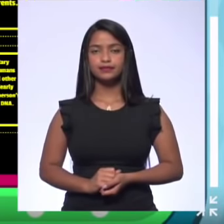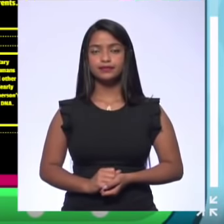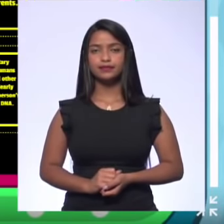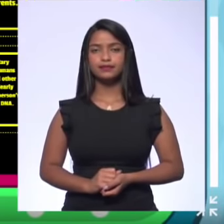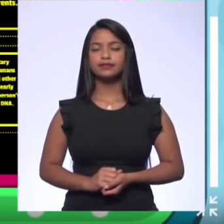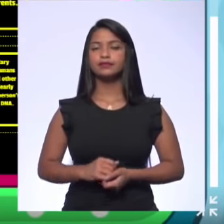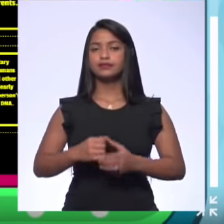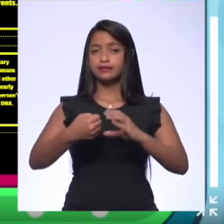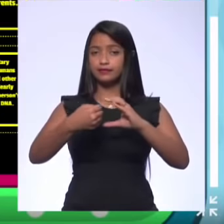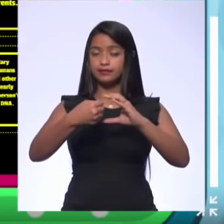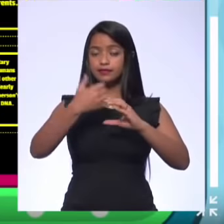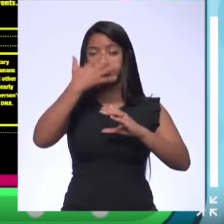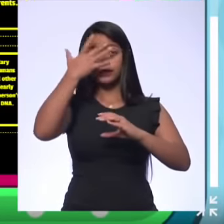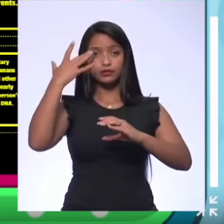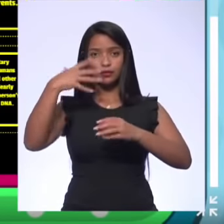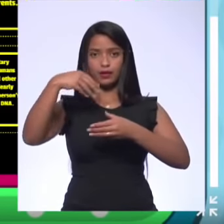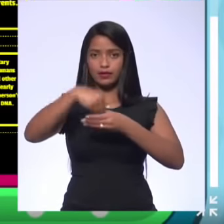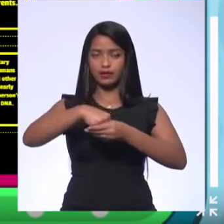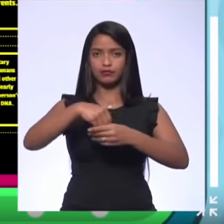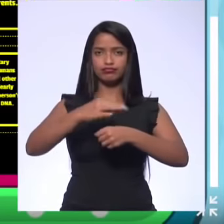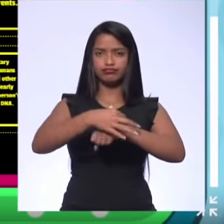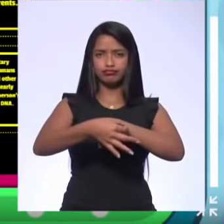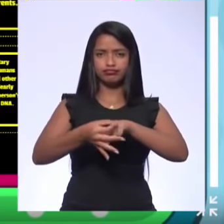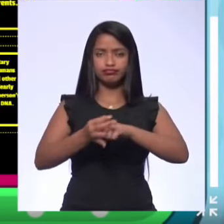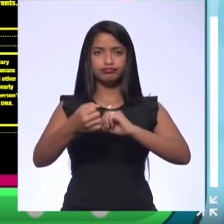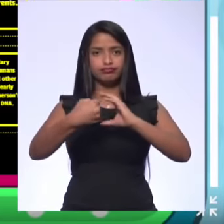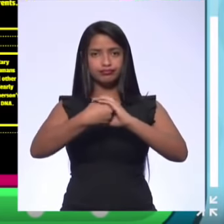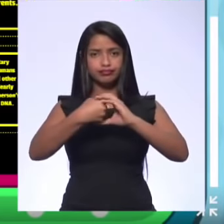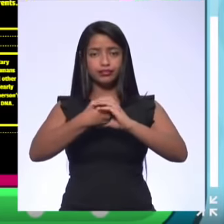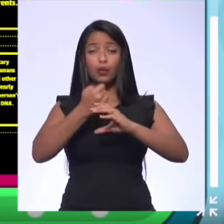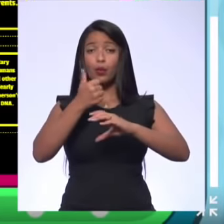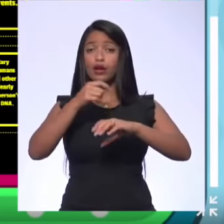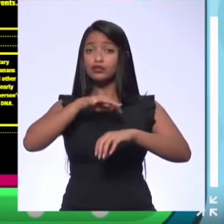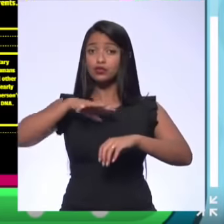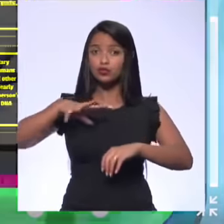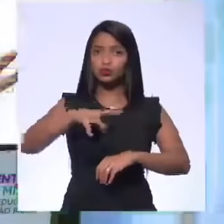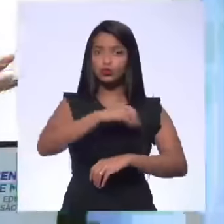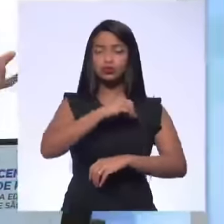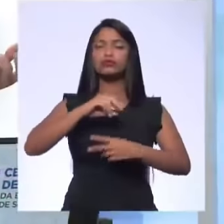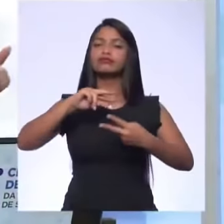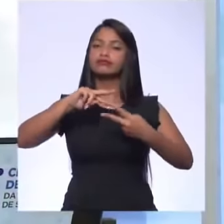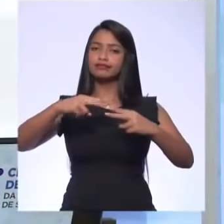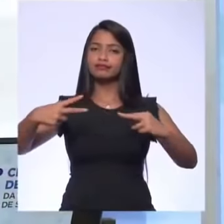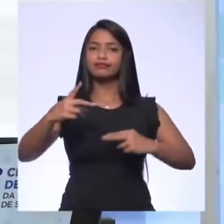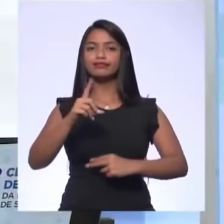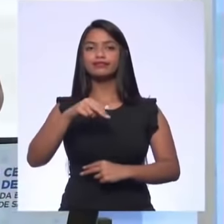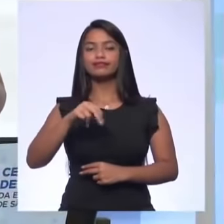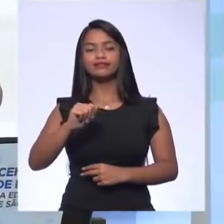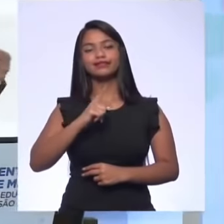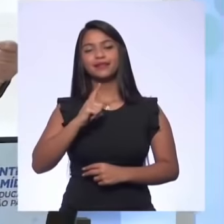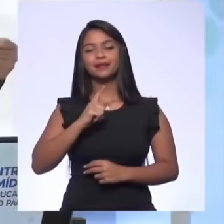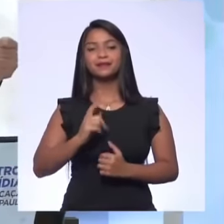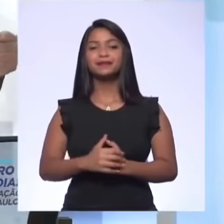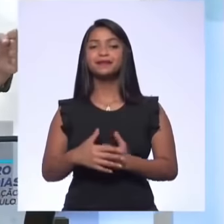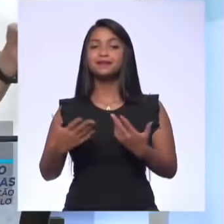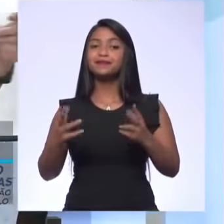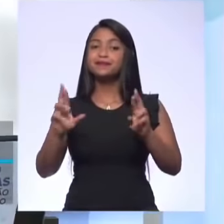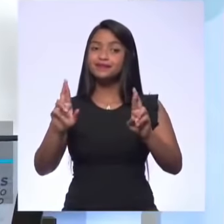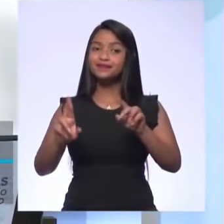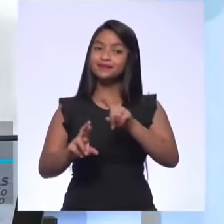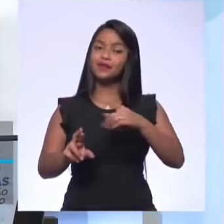todas as células no corpo de uma pessoa têm o DNA. Eu espero que vocês tenham gostado do game de hoje, né? Vamos ver,